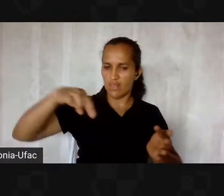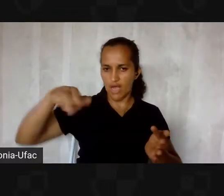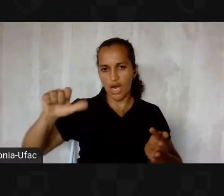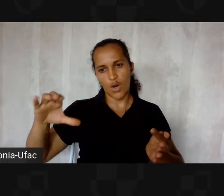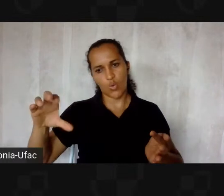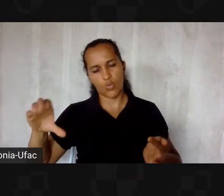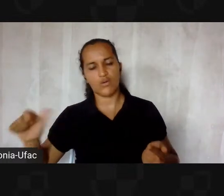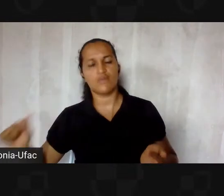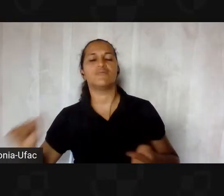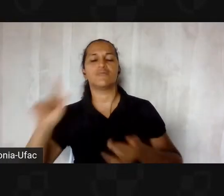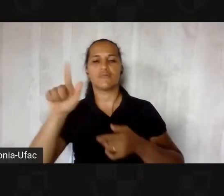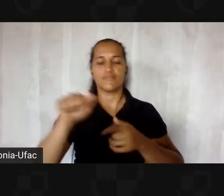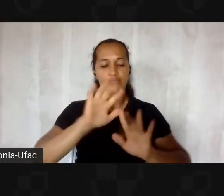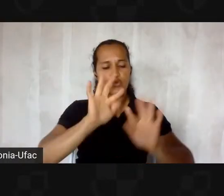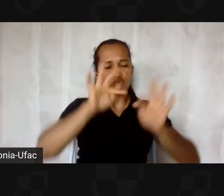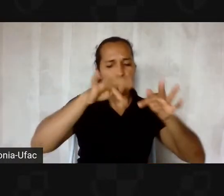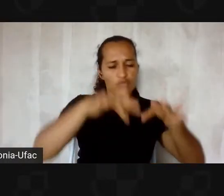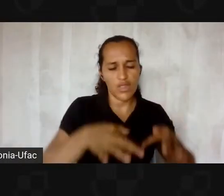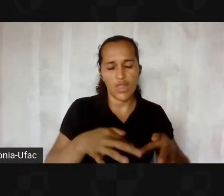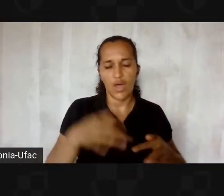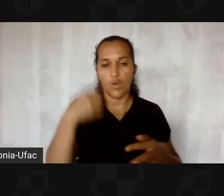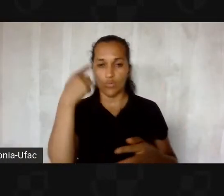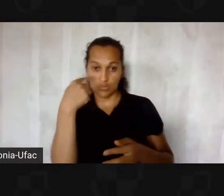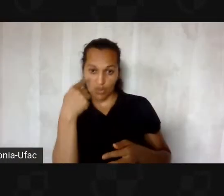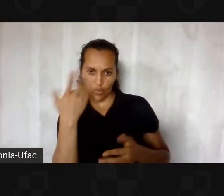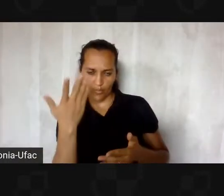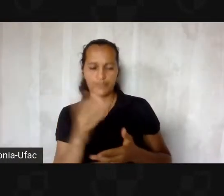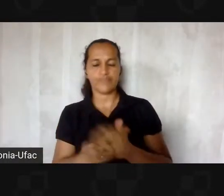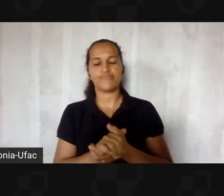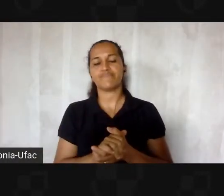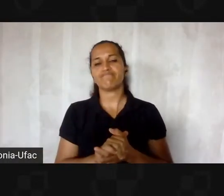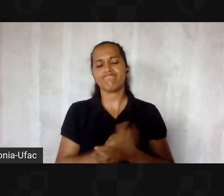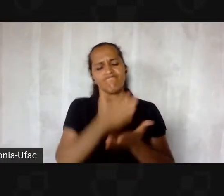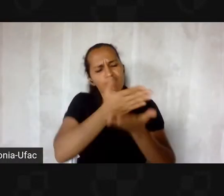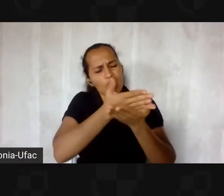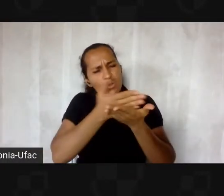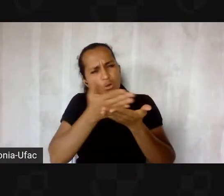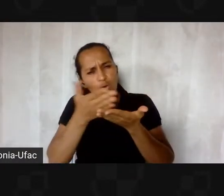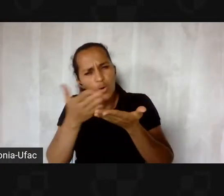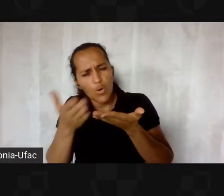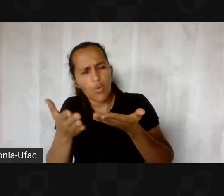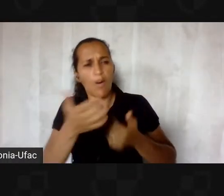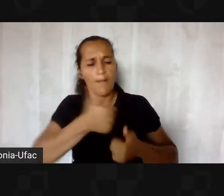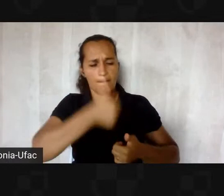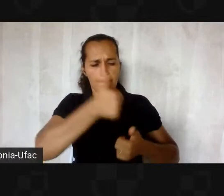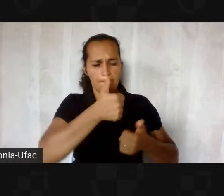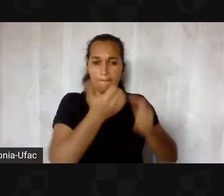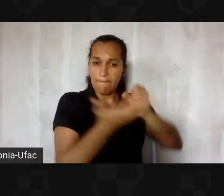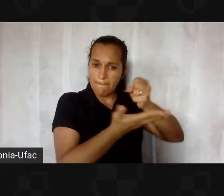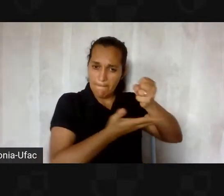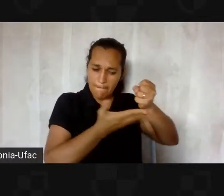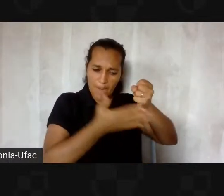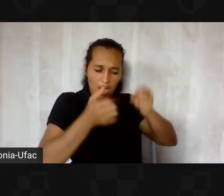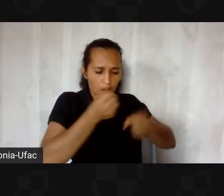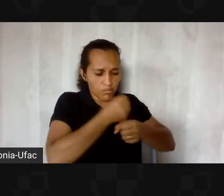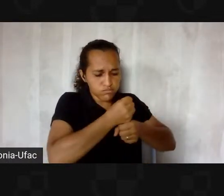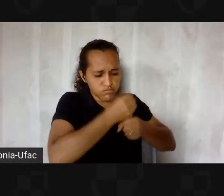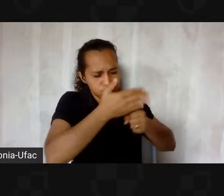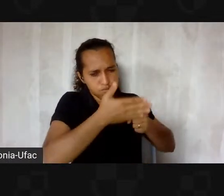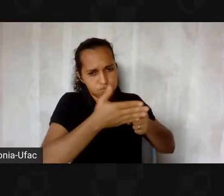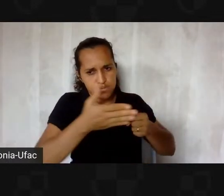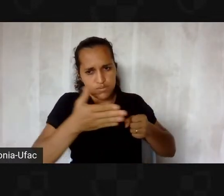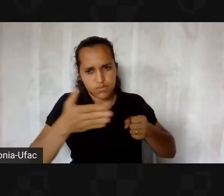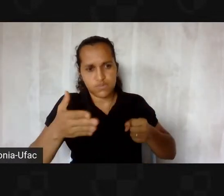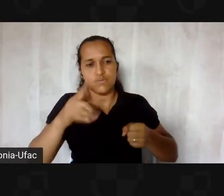finalmente espanhol. No início, nós tínhamos o ciclo básico, que perdurou alguns anos, se eu não me